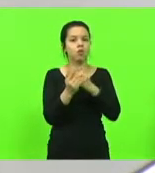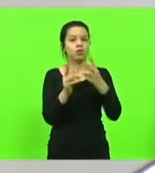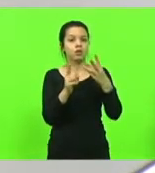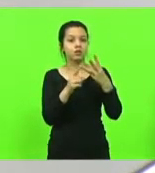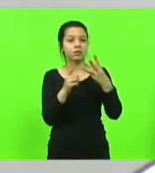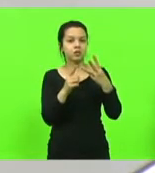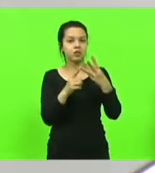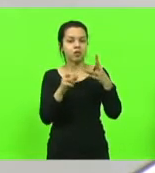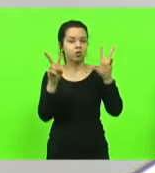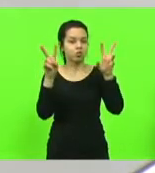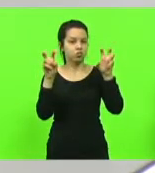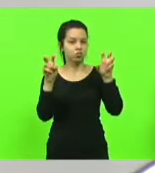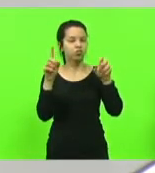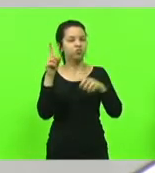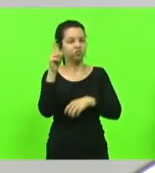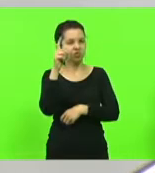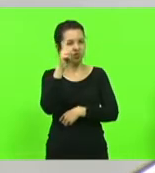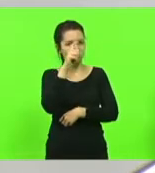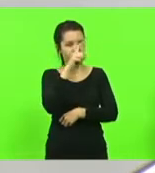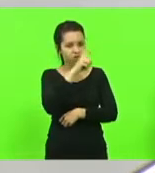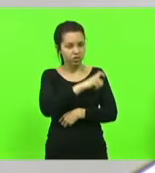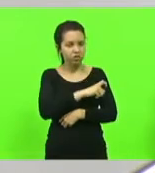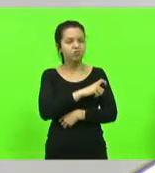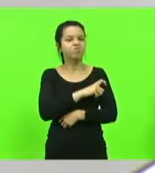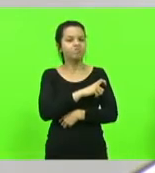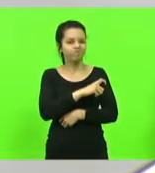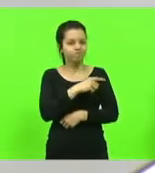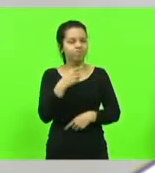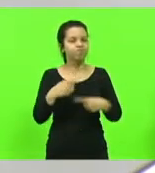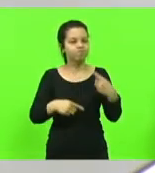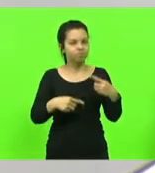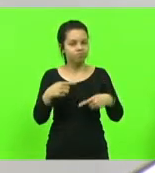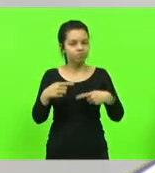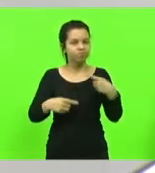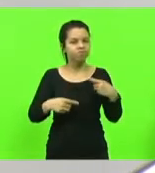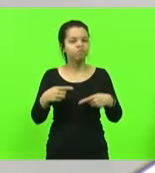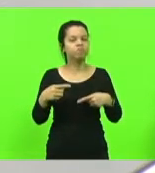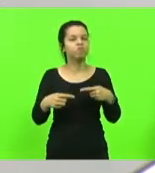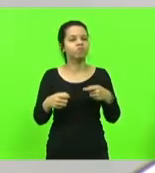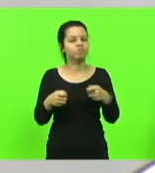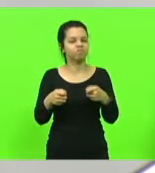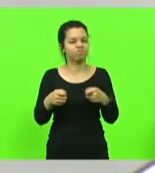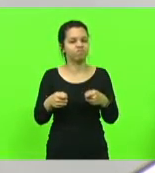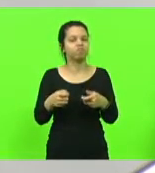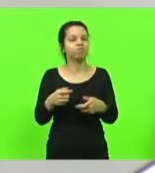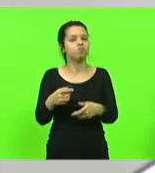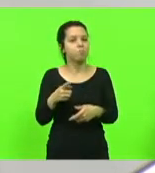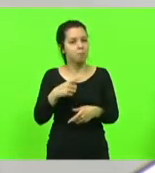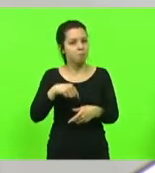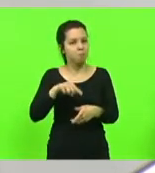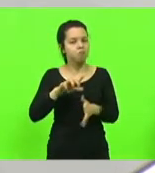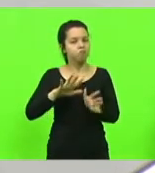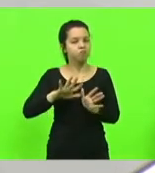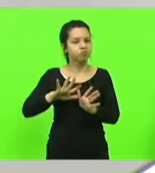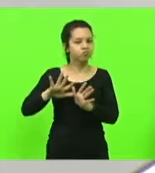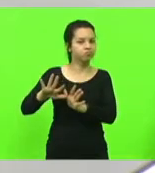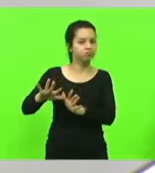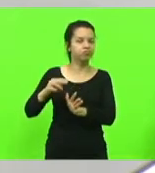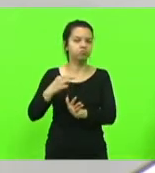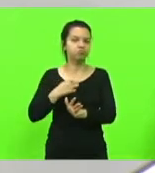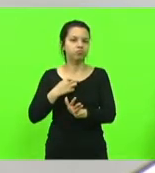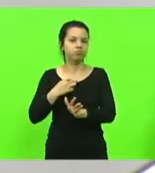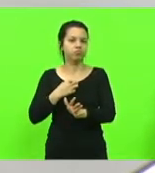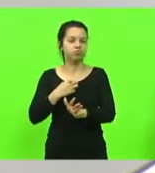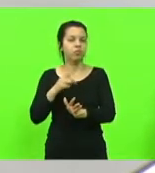tema delicado, difícil de ser abordado, duro, mas que não pode ser ignorado. é o chamado